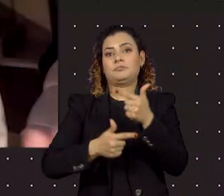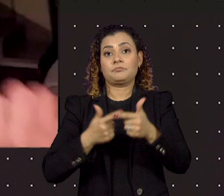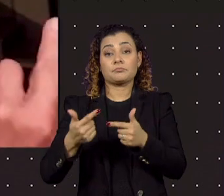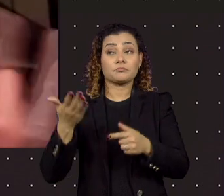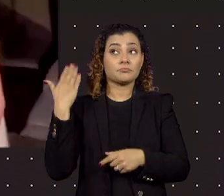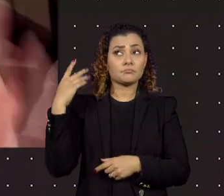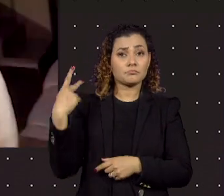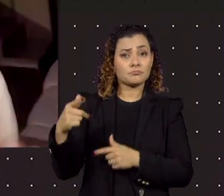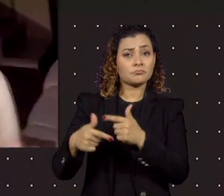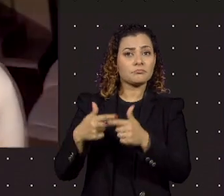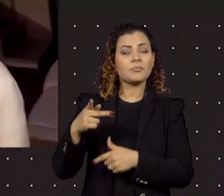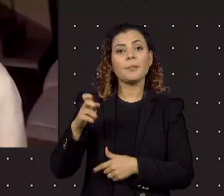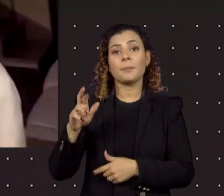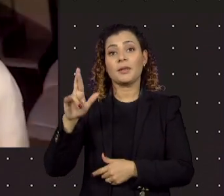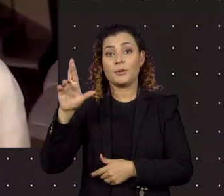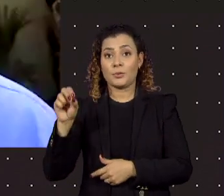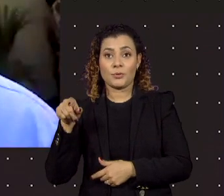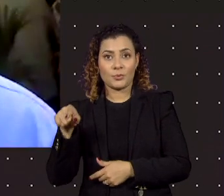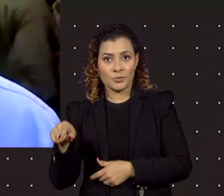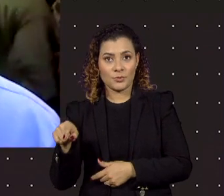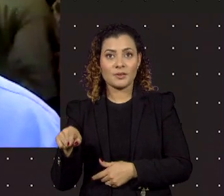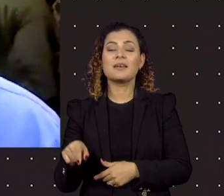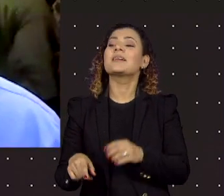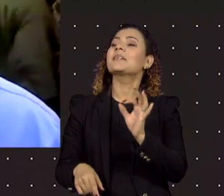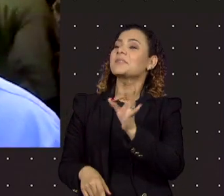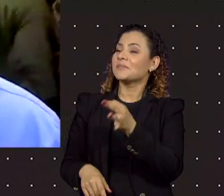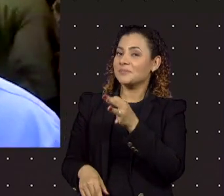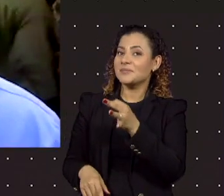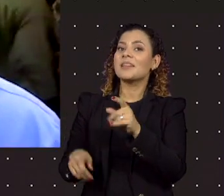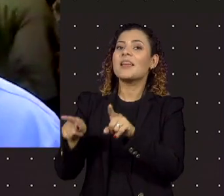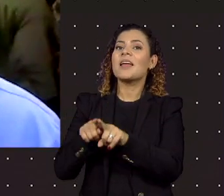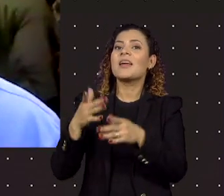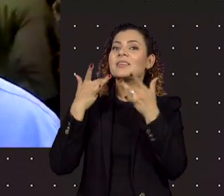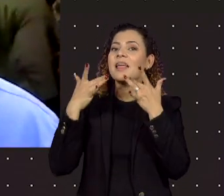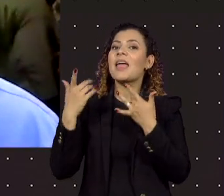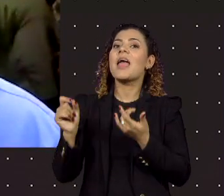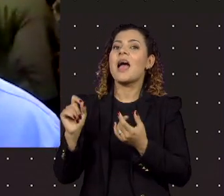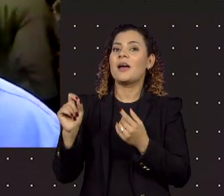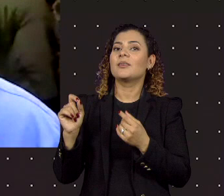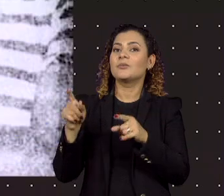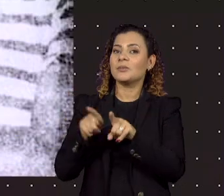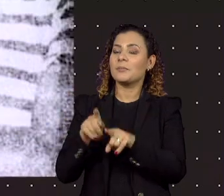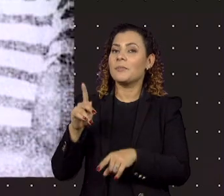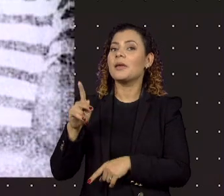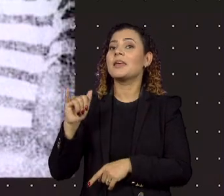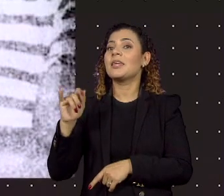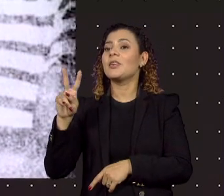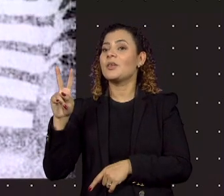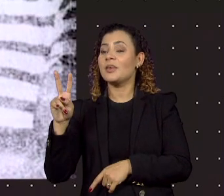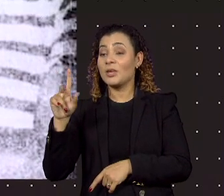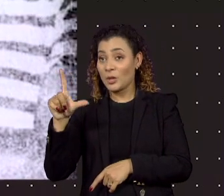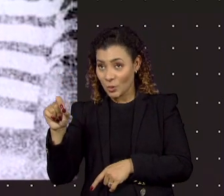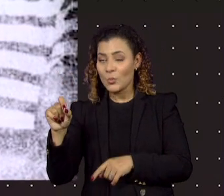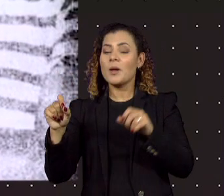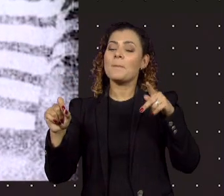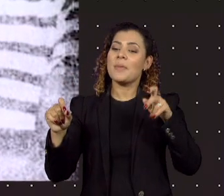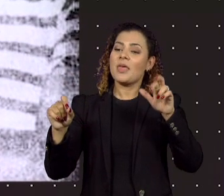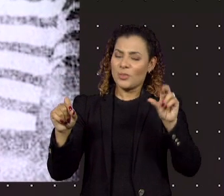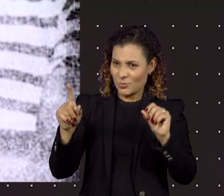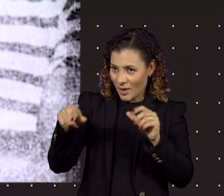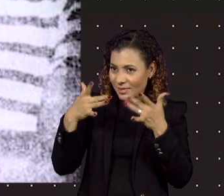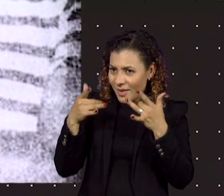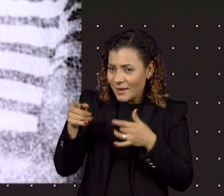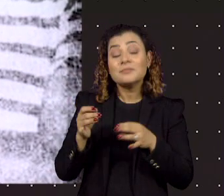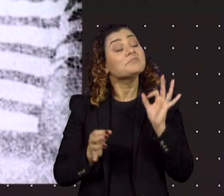trabalhava com o Pedro Turon. Ele tinha um grupo com o Pedro, né, que chamava Teatro Willo e Pedro, né? Maravilhoso. E esse